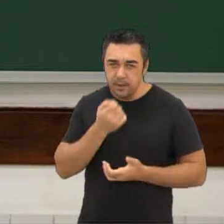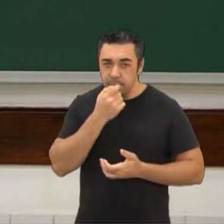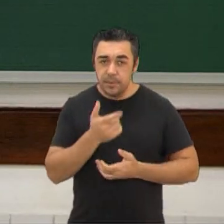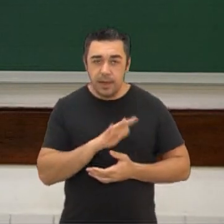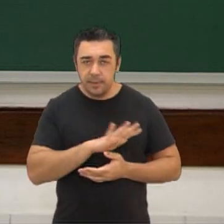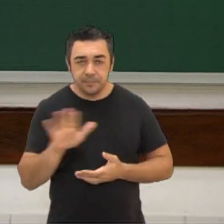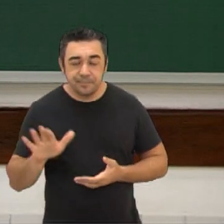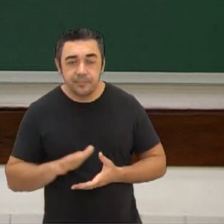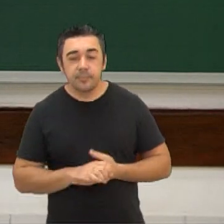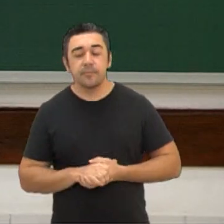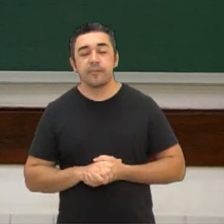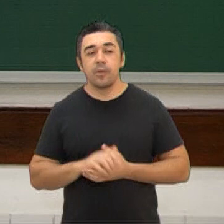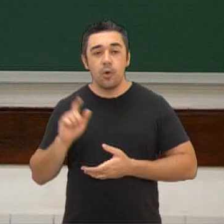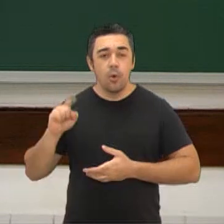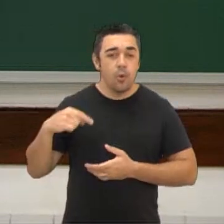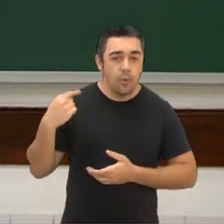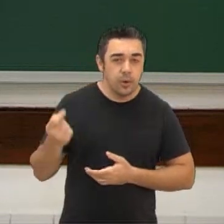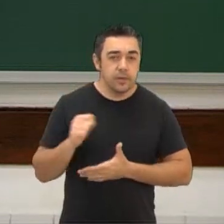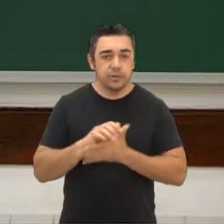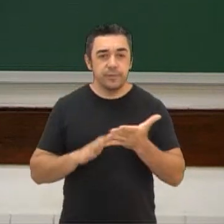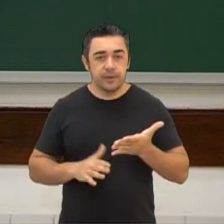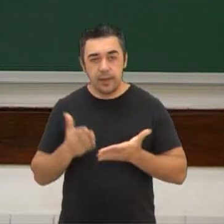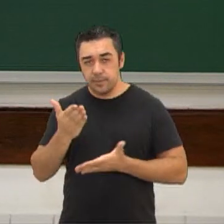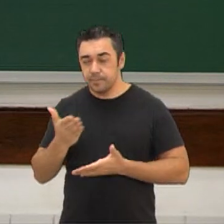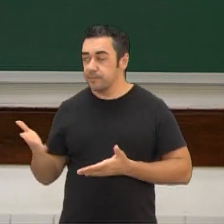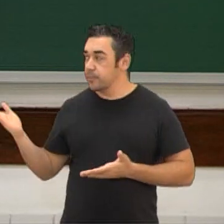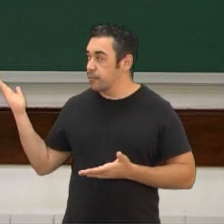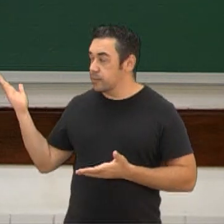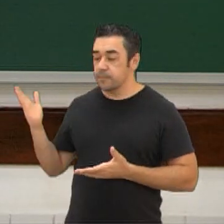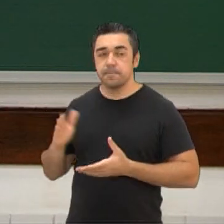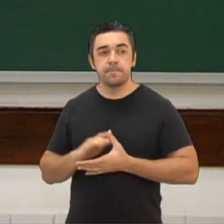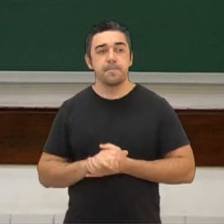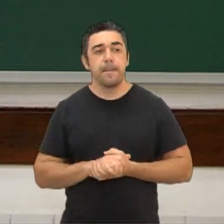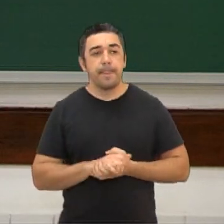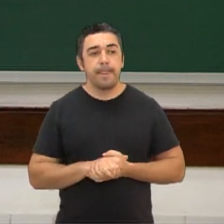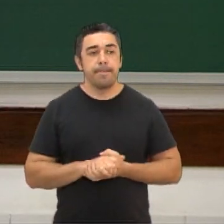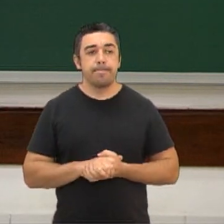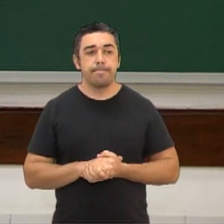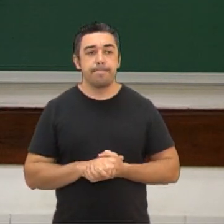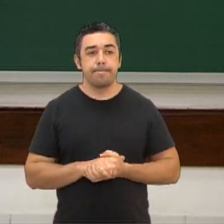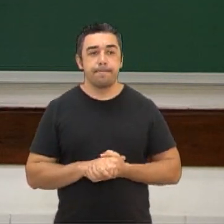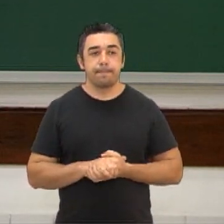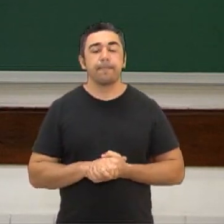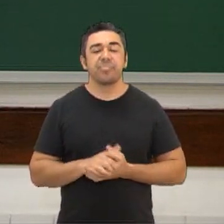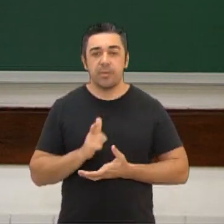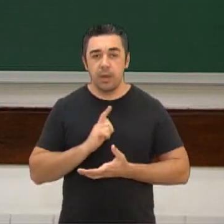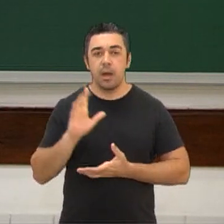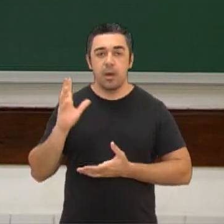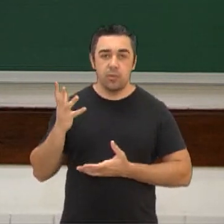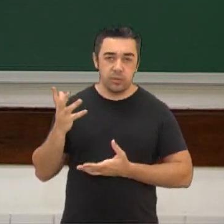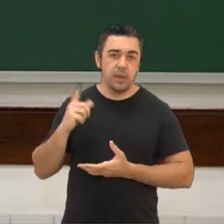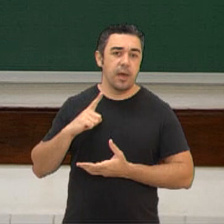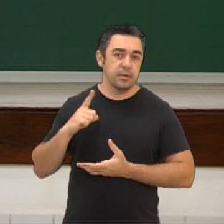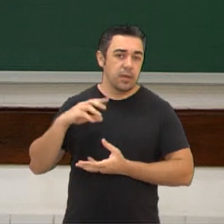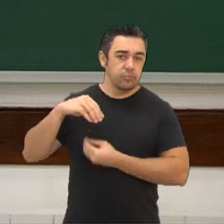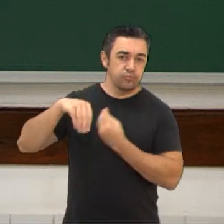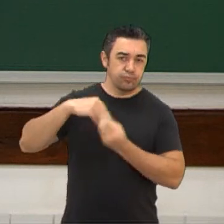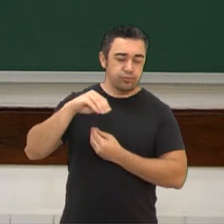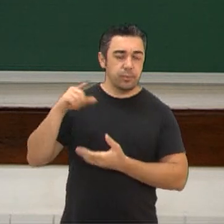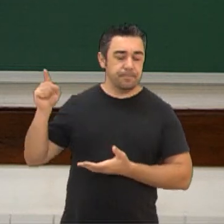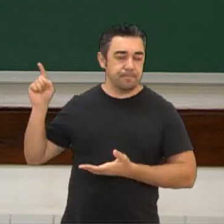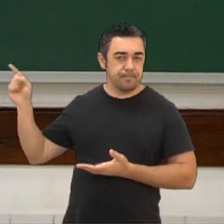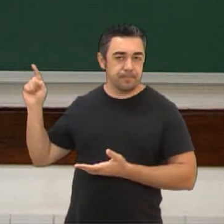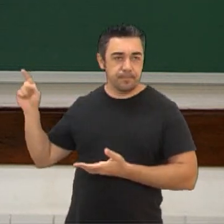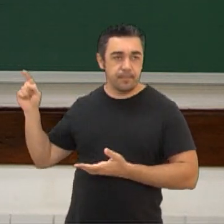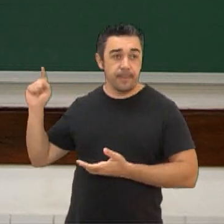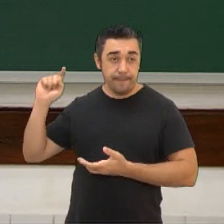cola mais, né? Próximo exercício aqui na tela para vocês, tá? Eu tenho umas reações genéricas aqui, certo?